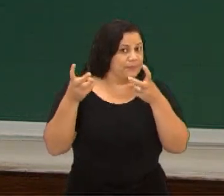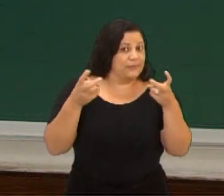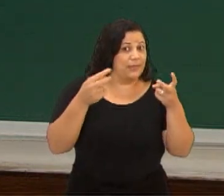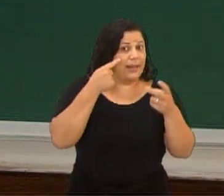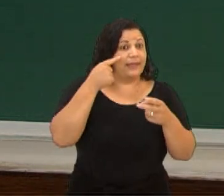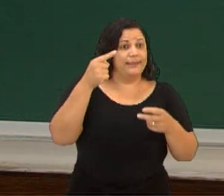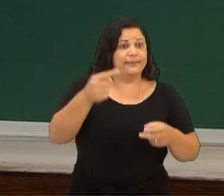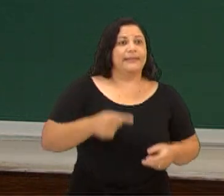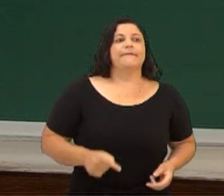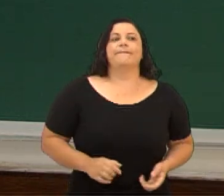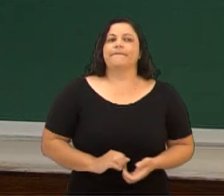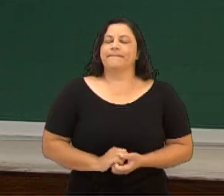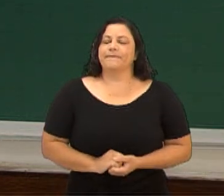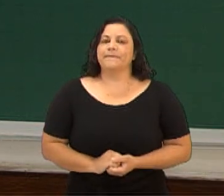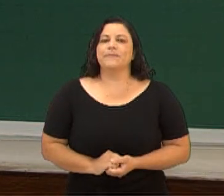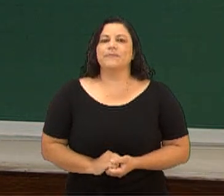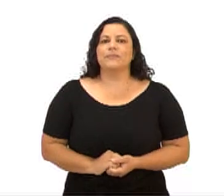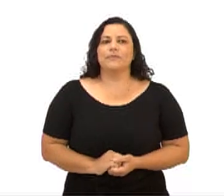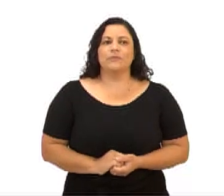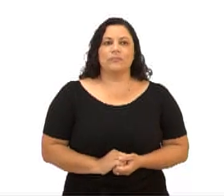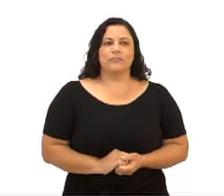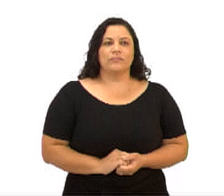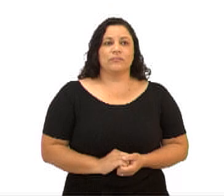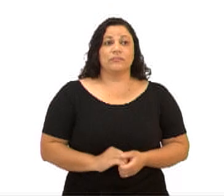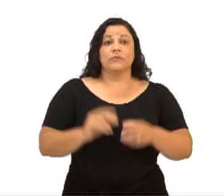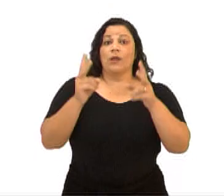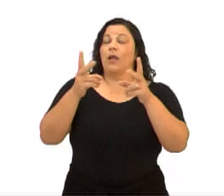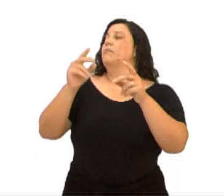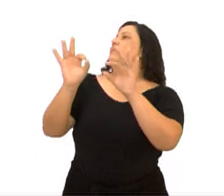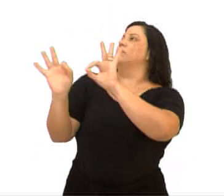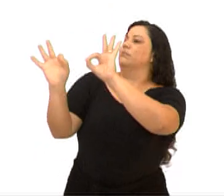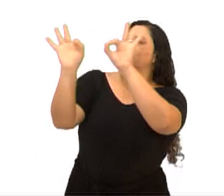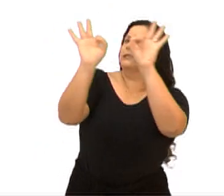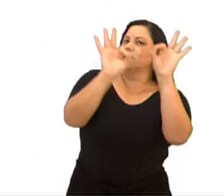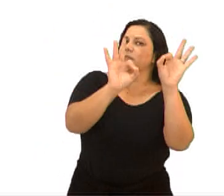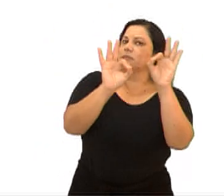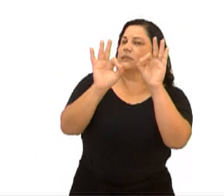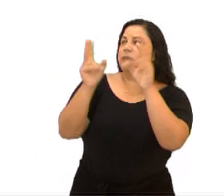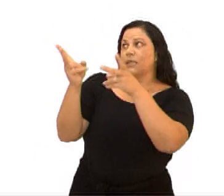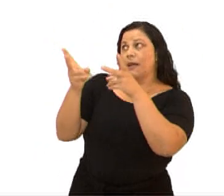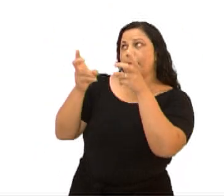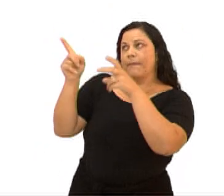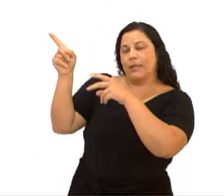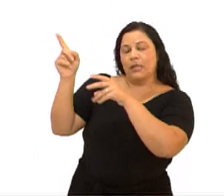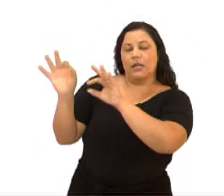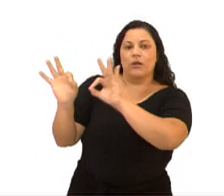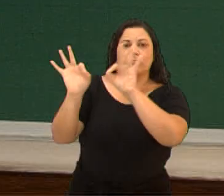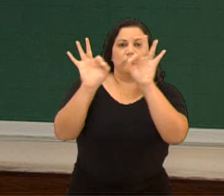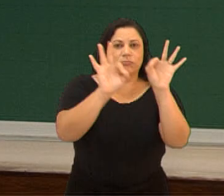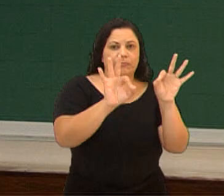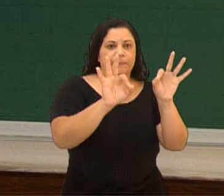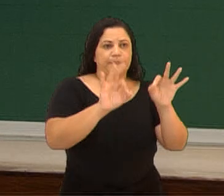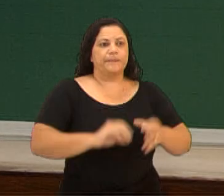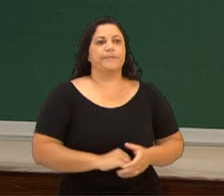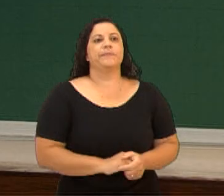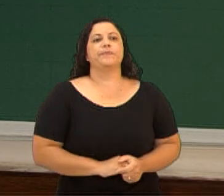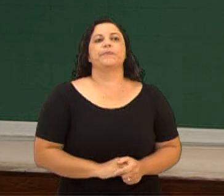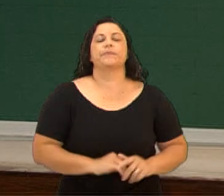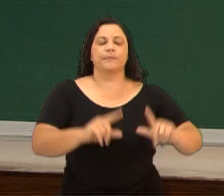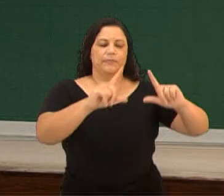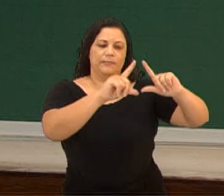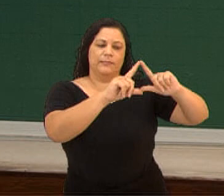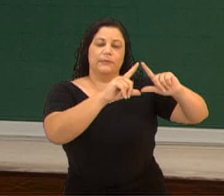resolver. Olhem aqui então, ó. Note que esta figura é formada, olhem aqui em colorido, ó, por um triângulo que está